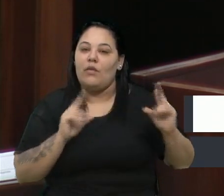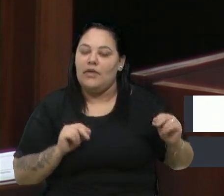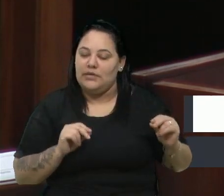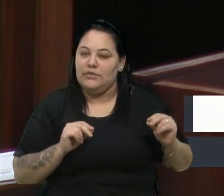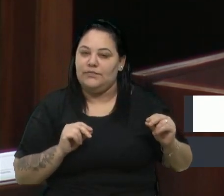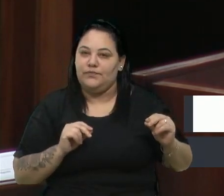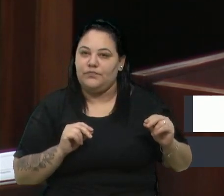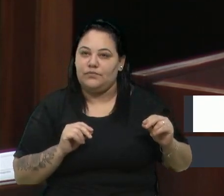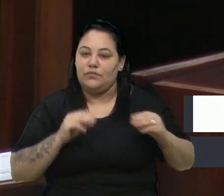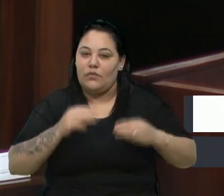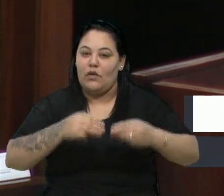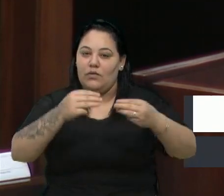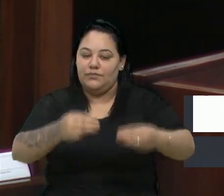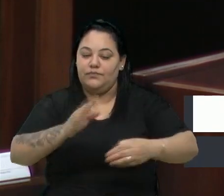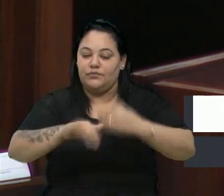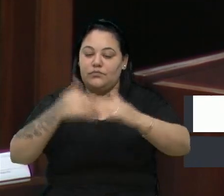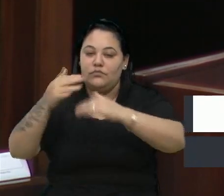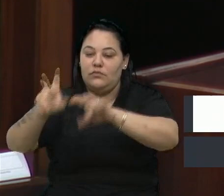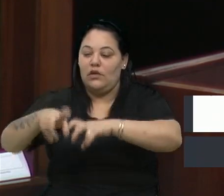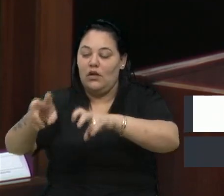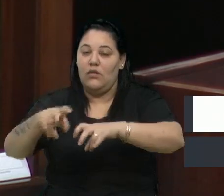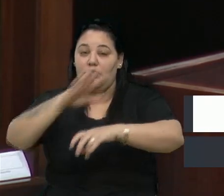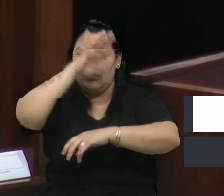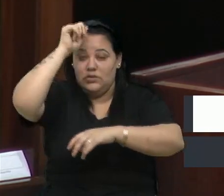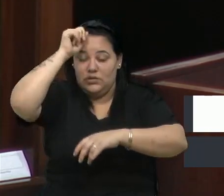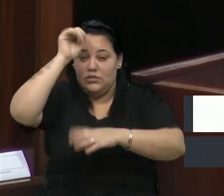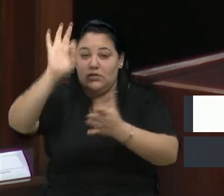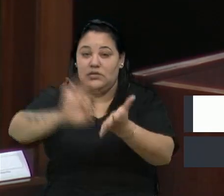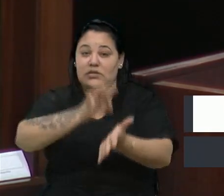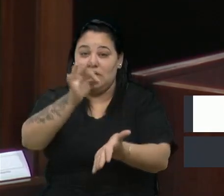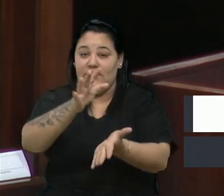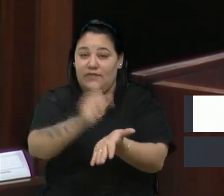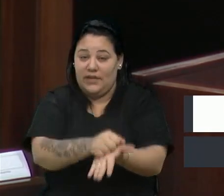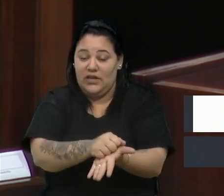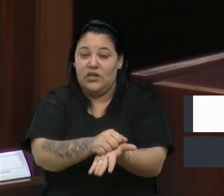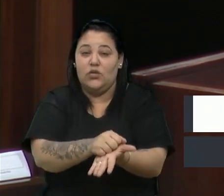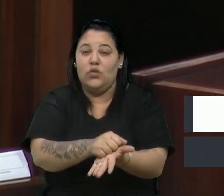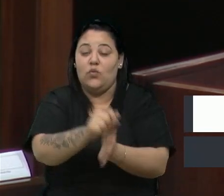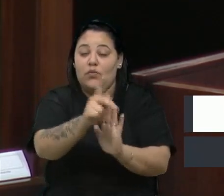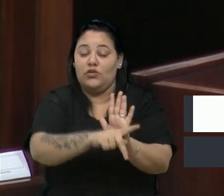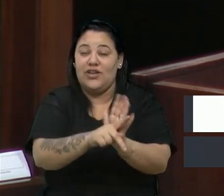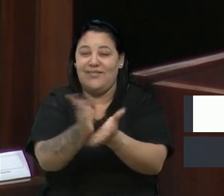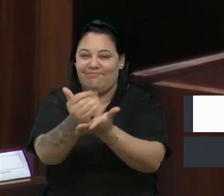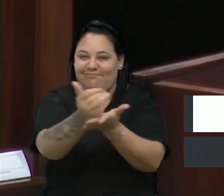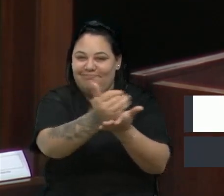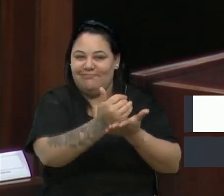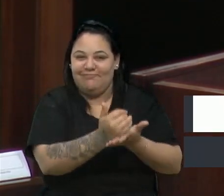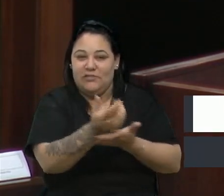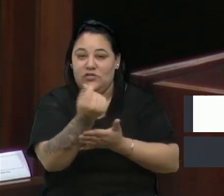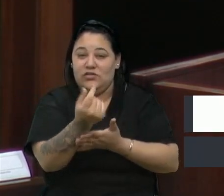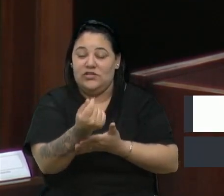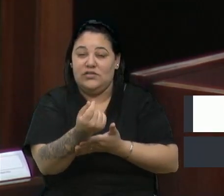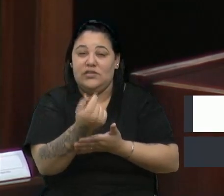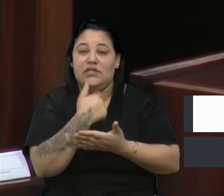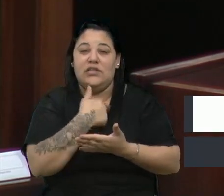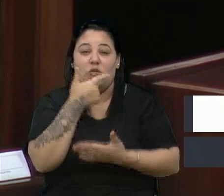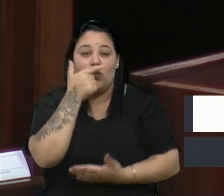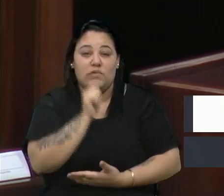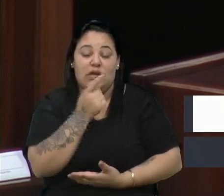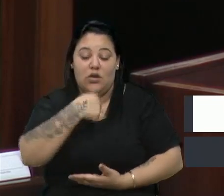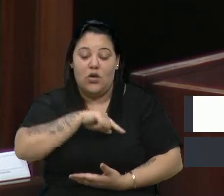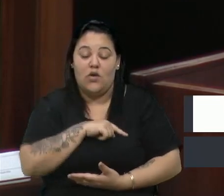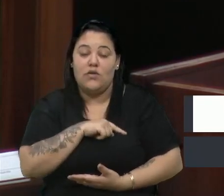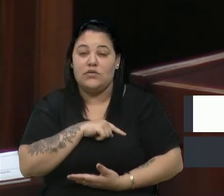para que o município se inscreva num projeto para buscar recurso que dê conta de nós reabrirmos um